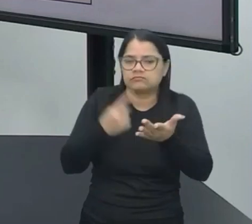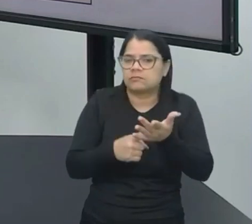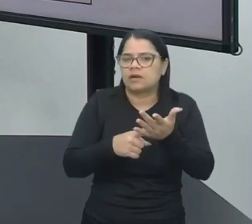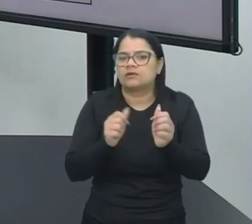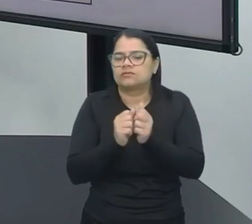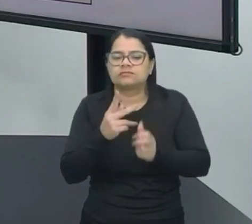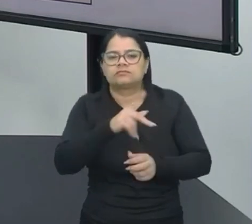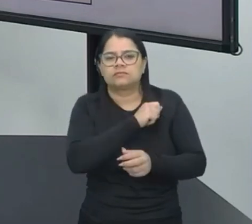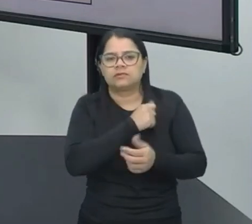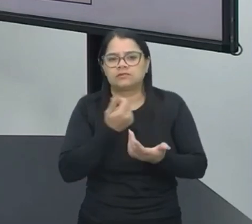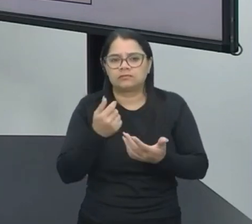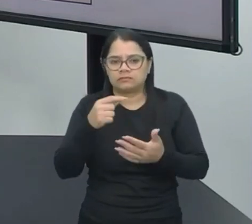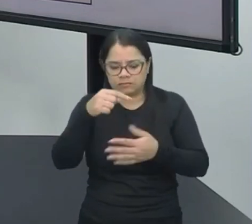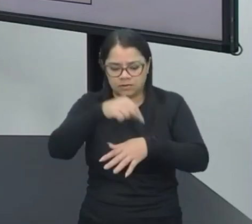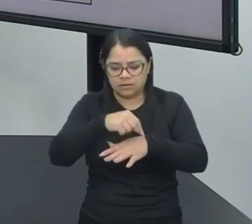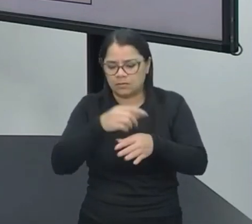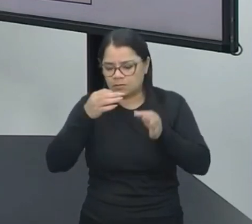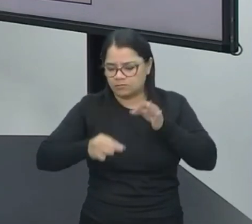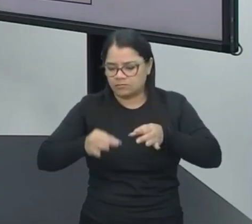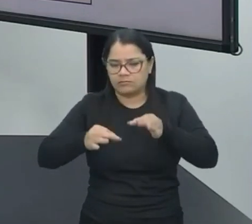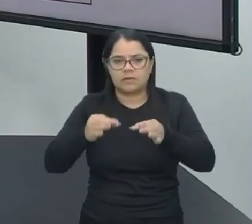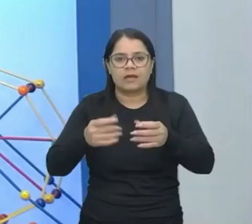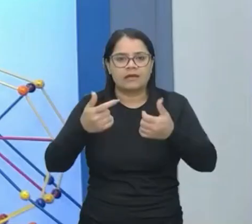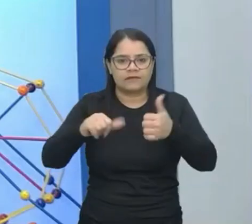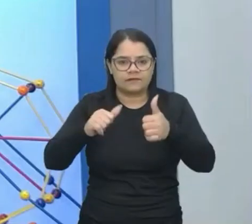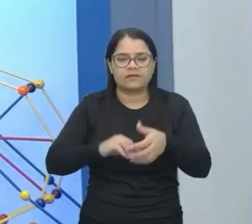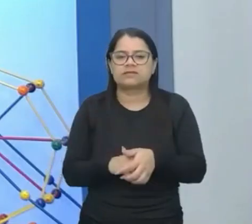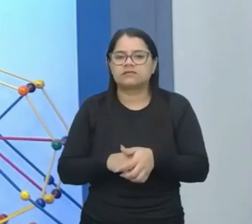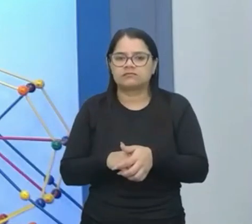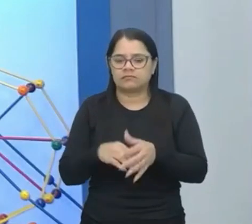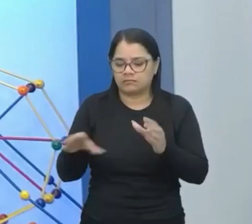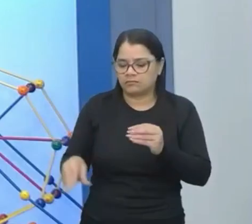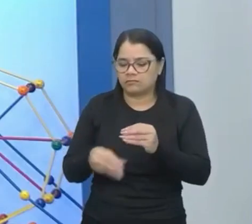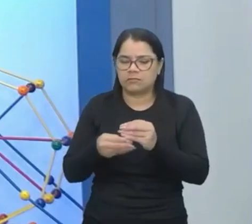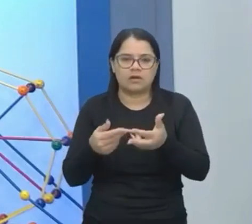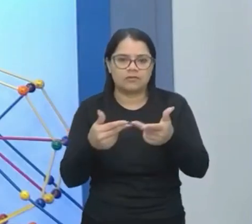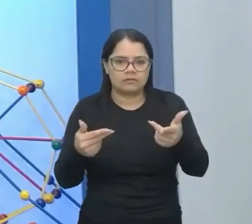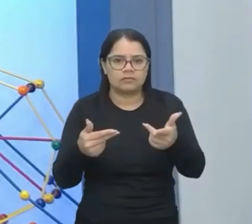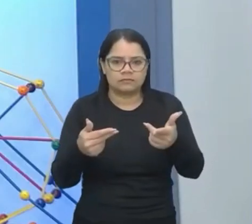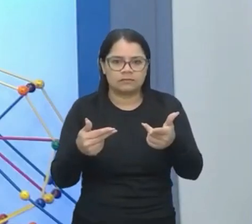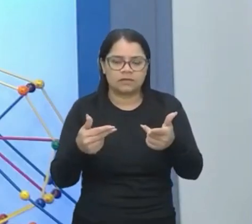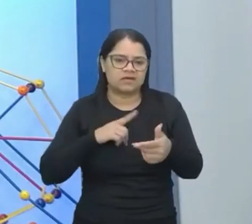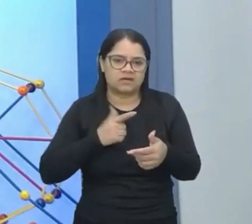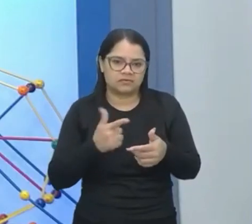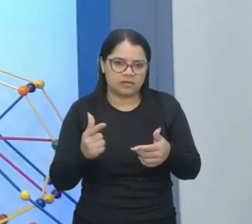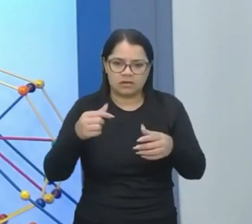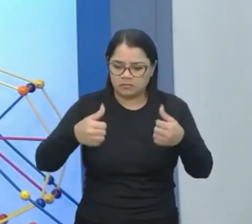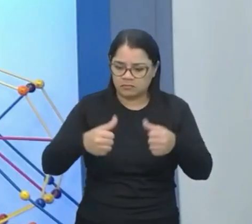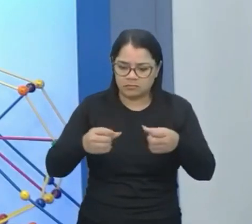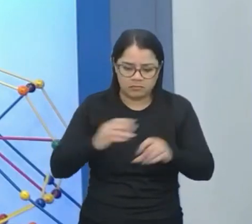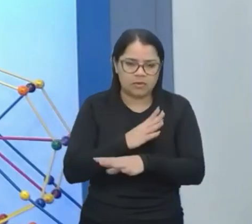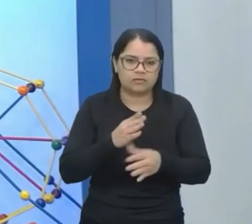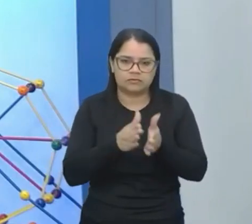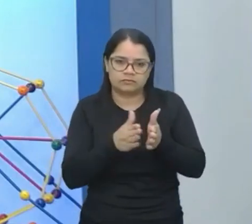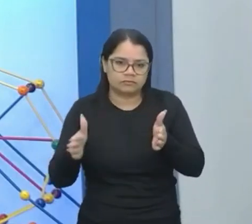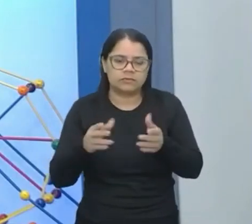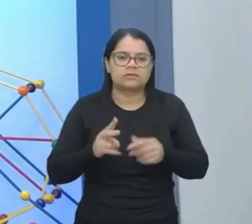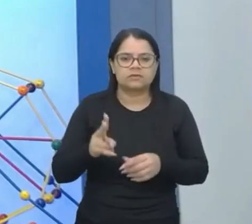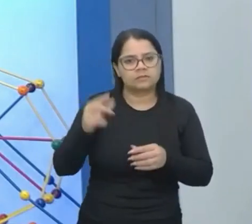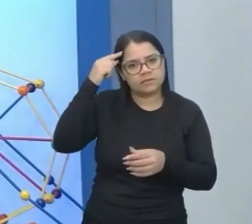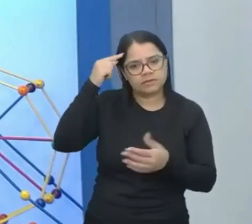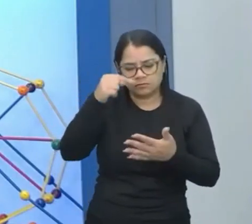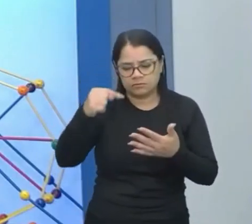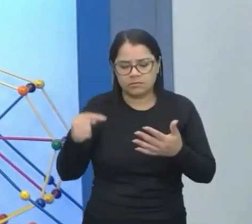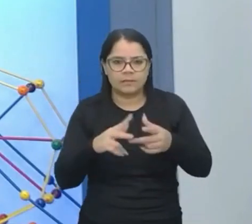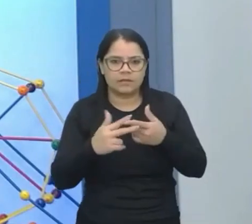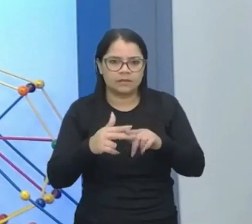com os estudantes em tempo real e fazer essa verificação, até para que substituir algum material que não tenha disponibilidade naquele momento, sempre pensando em